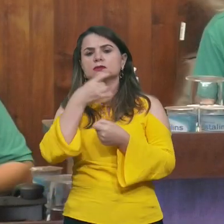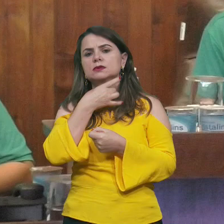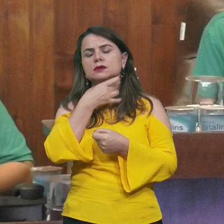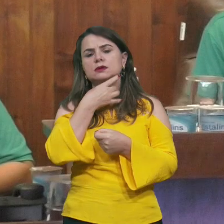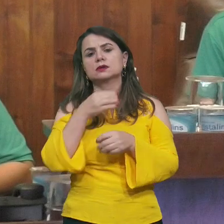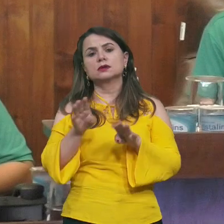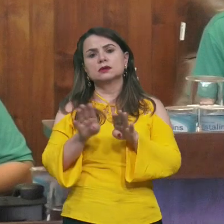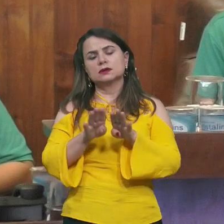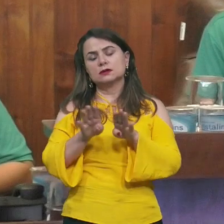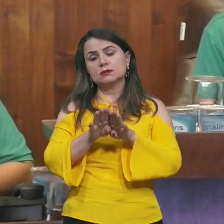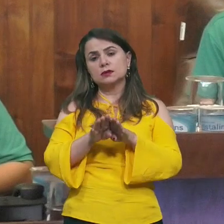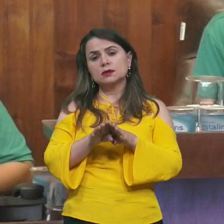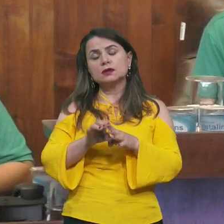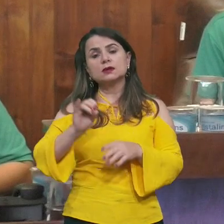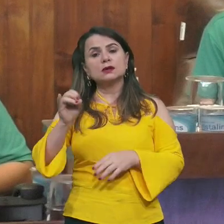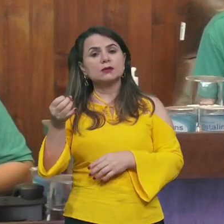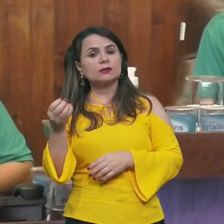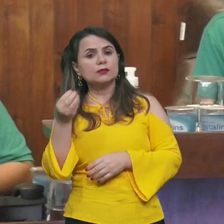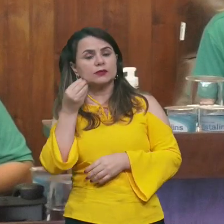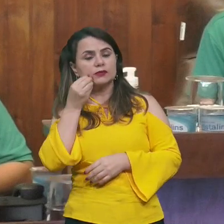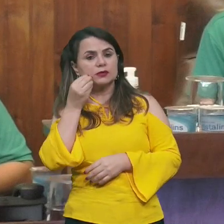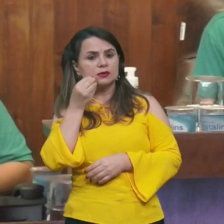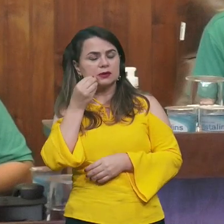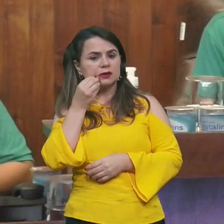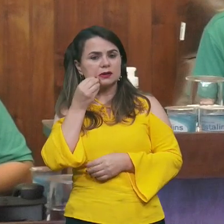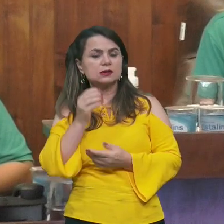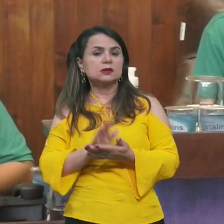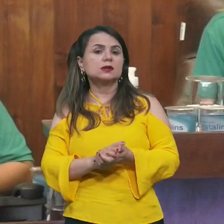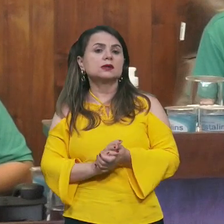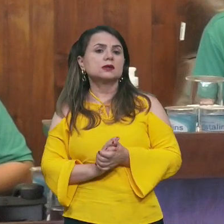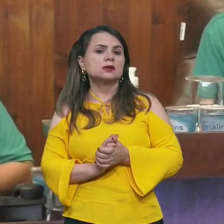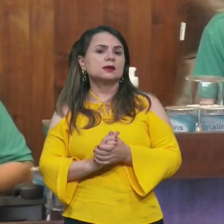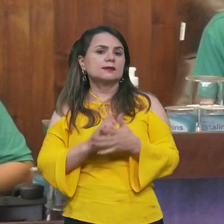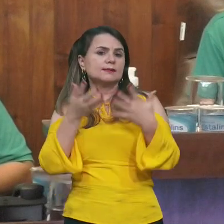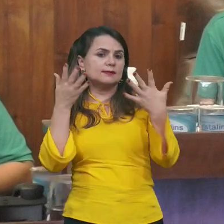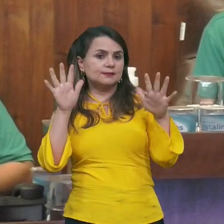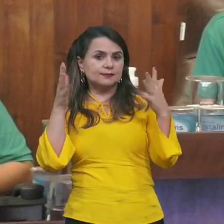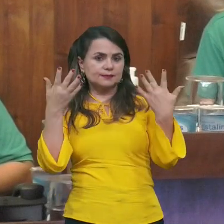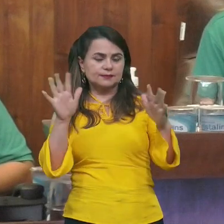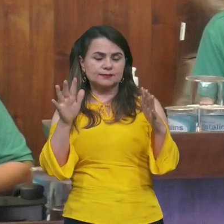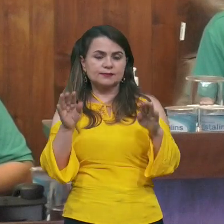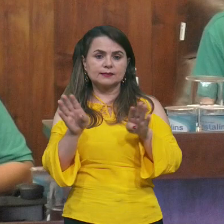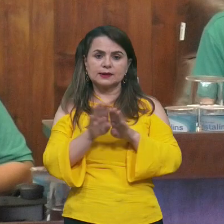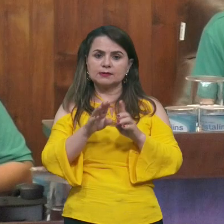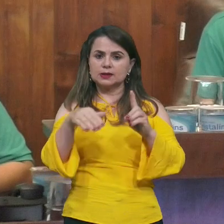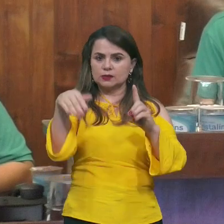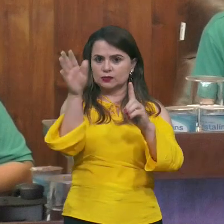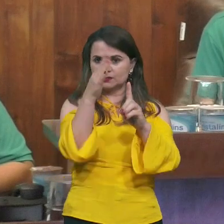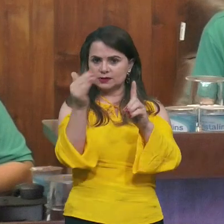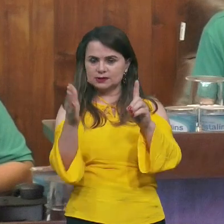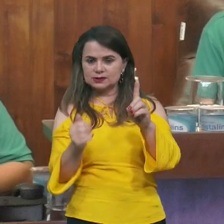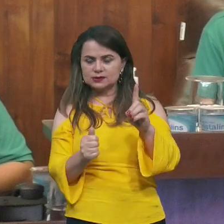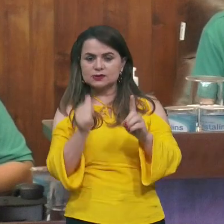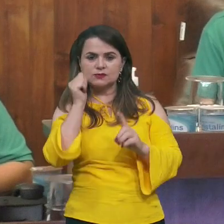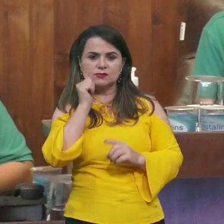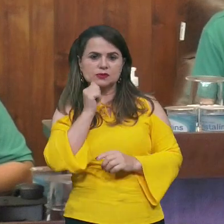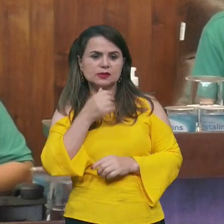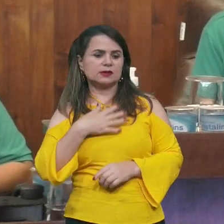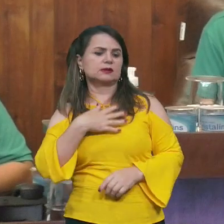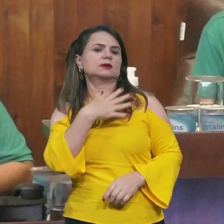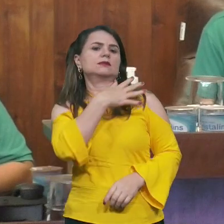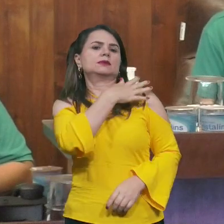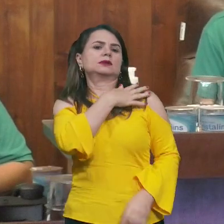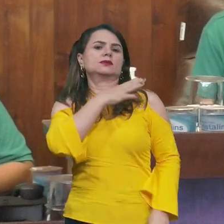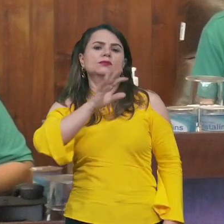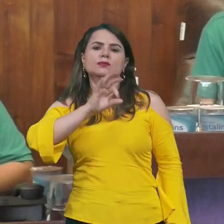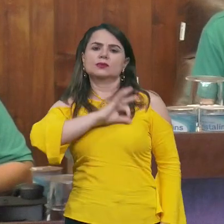também, dar os parabéns e homenagear que está aqui a capitão Aline Camargo, comandante da